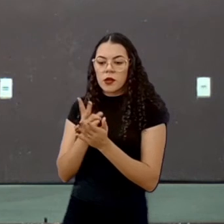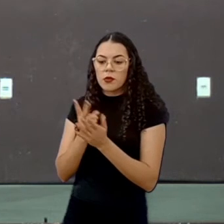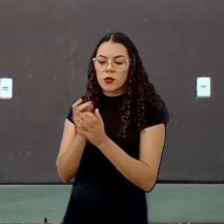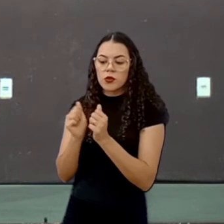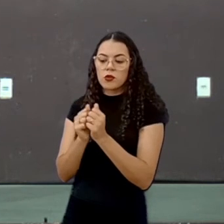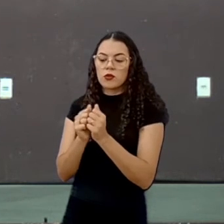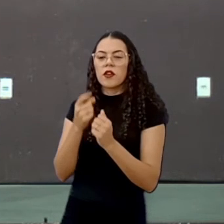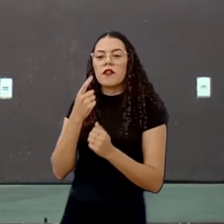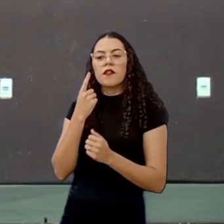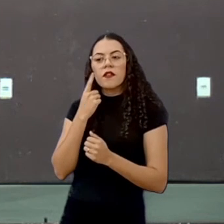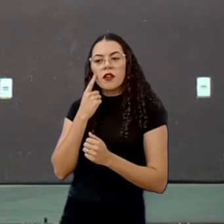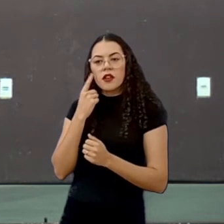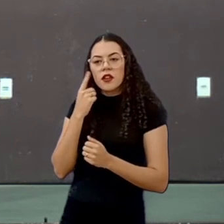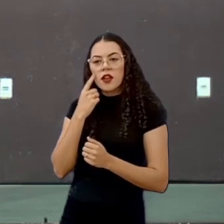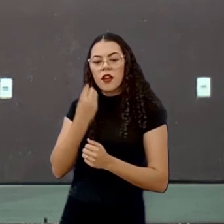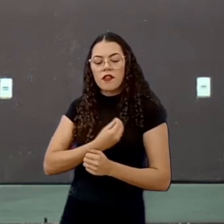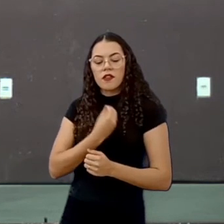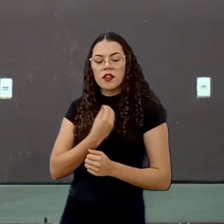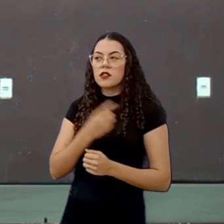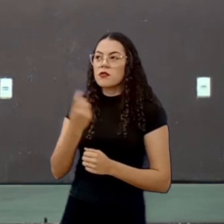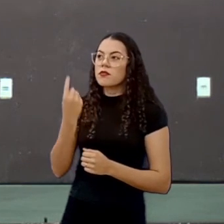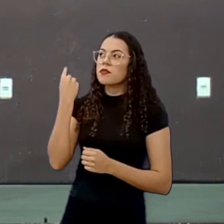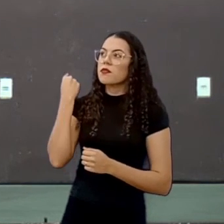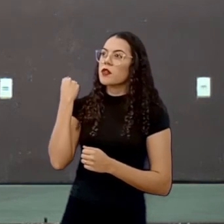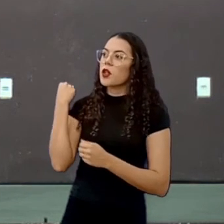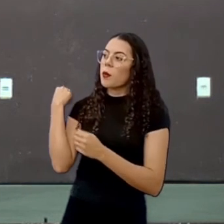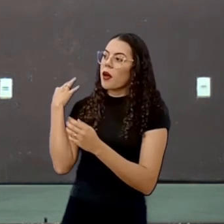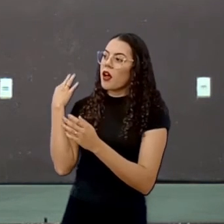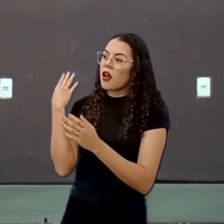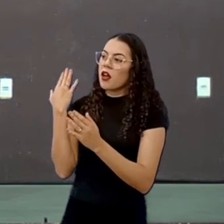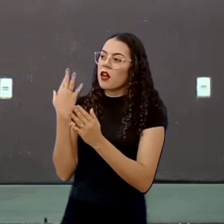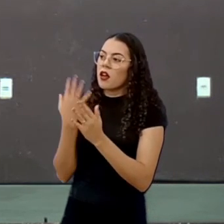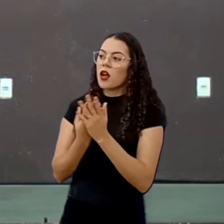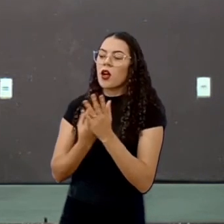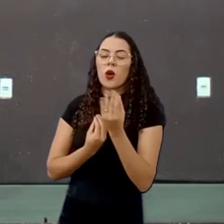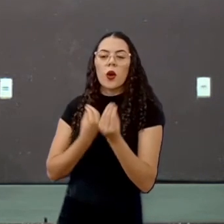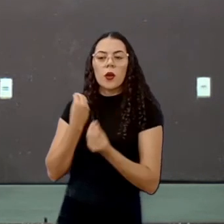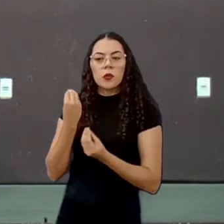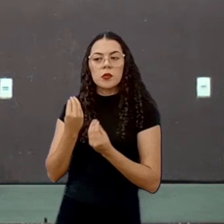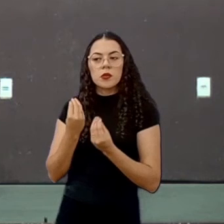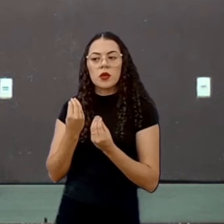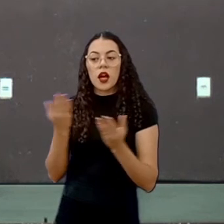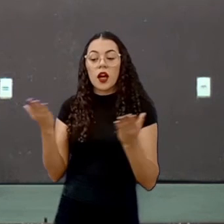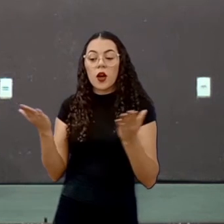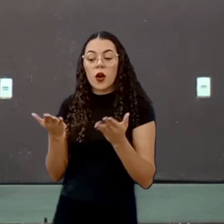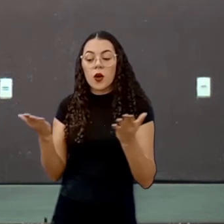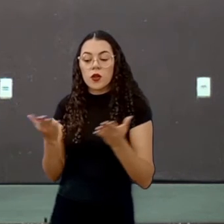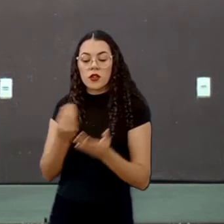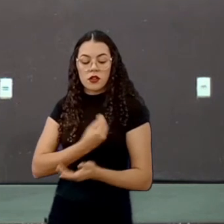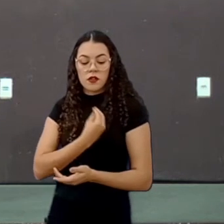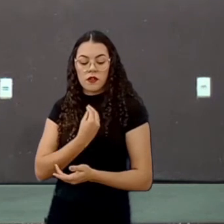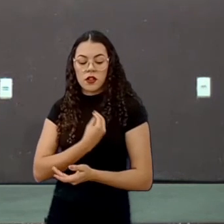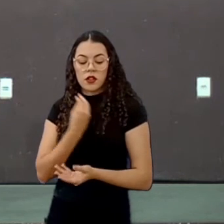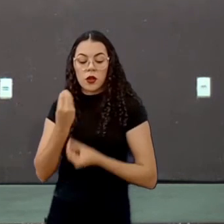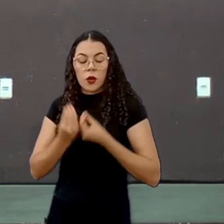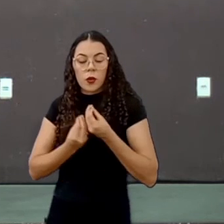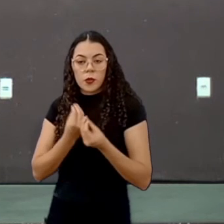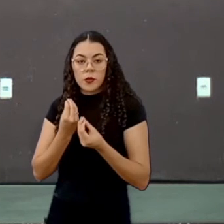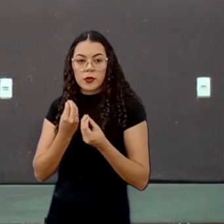pouquinho. Como é que está a tua trajetória? Onde é que você está nesse momento da tua vida?